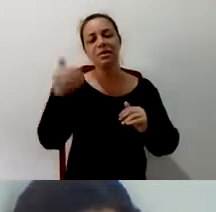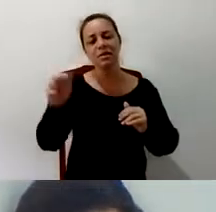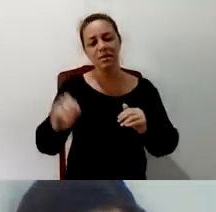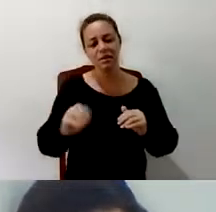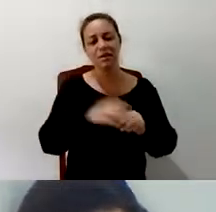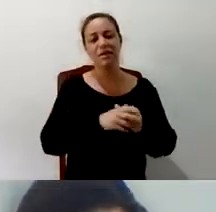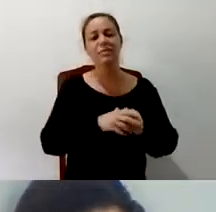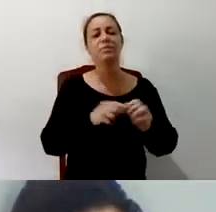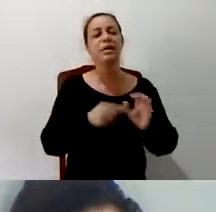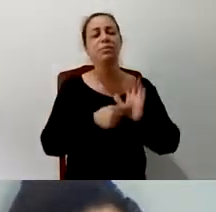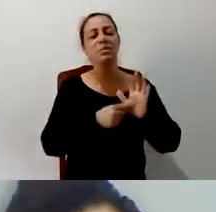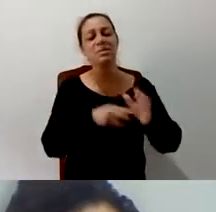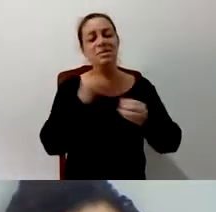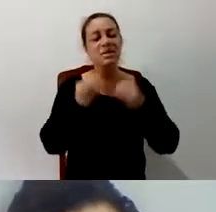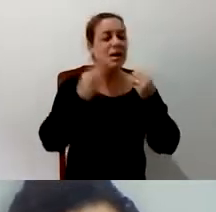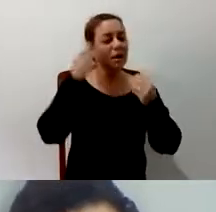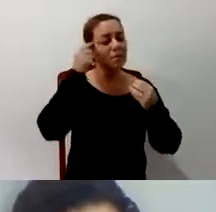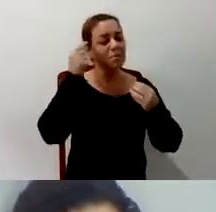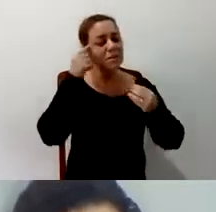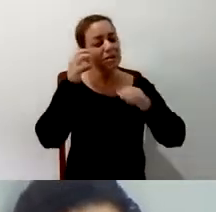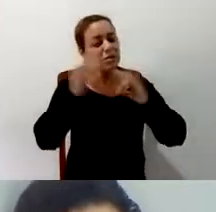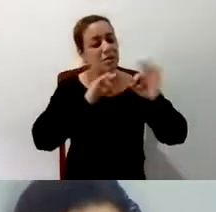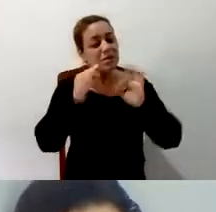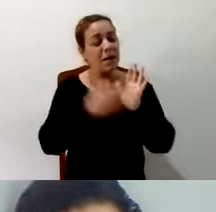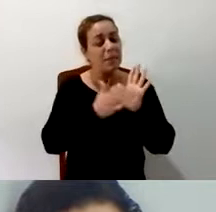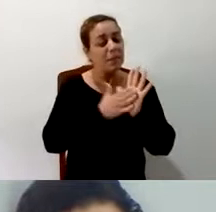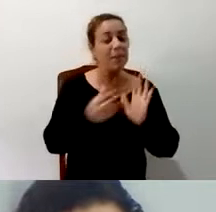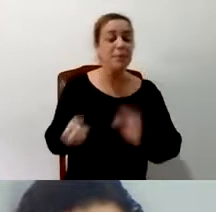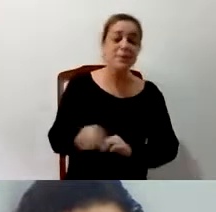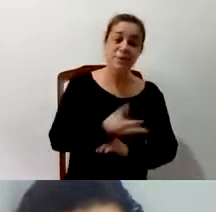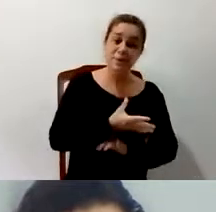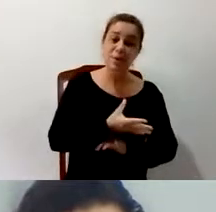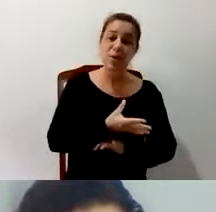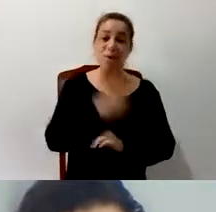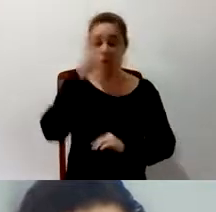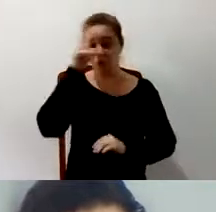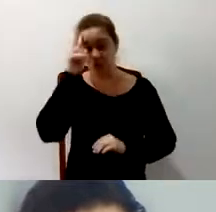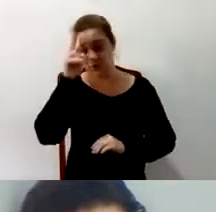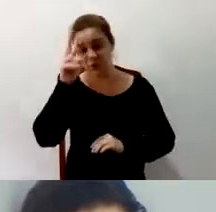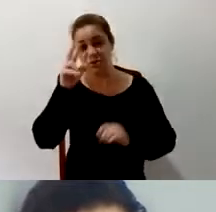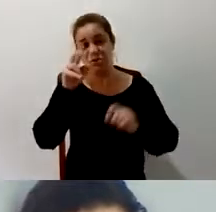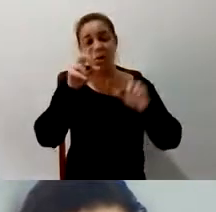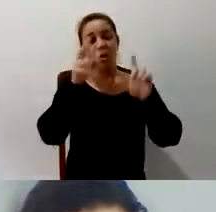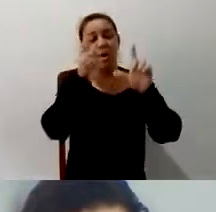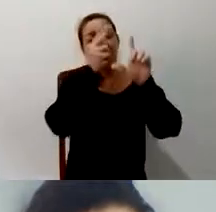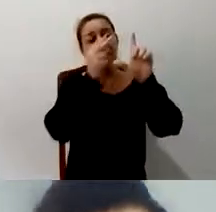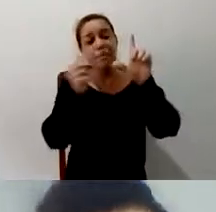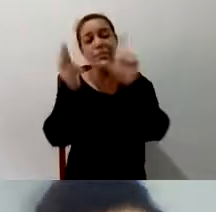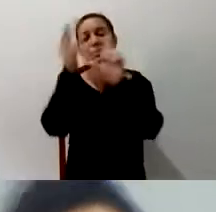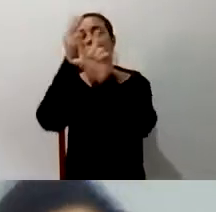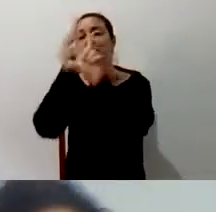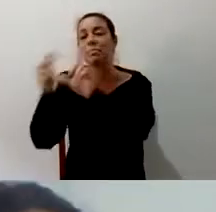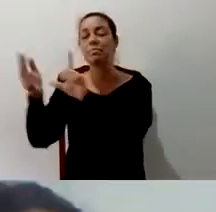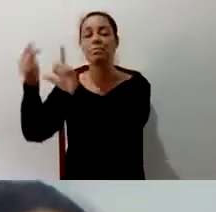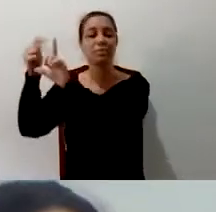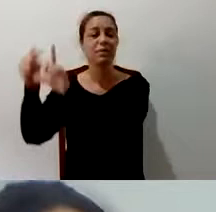já estou pensando em mudar a proposta, em vez de fazer uma história em quadrinhos, de repente, desenvolver um gamer, né? Que a